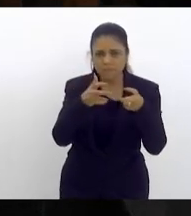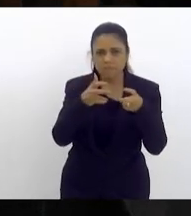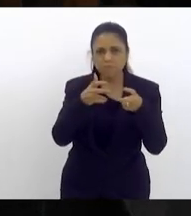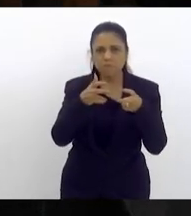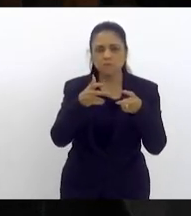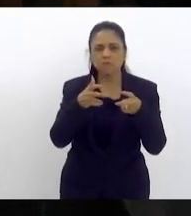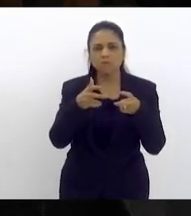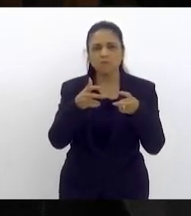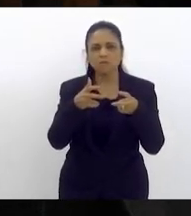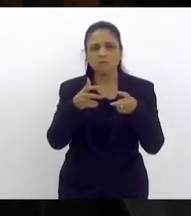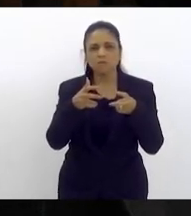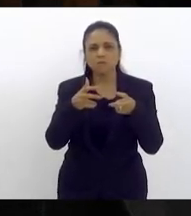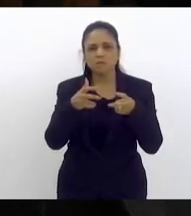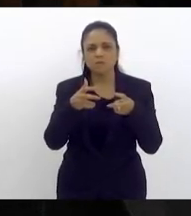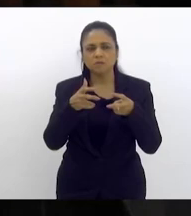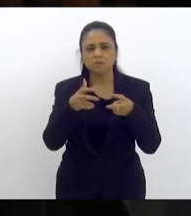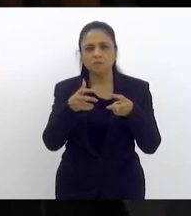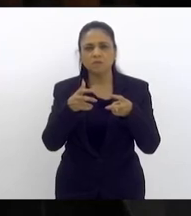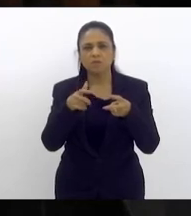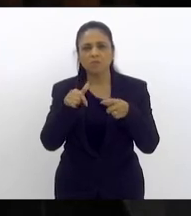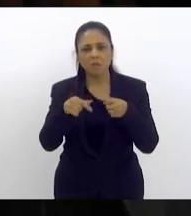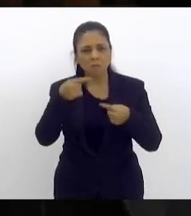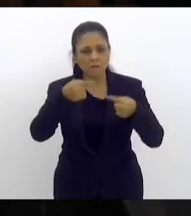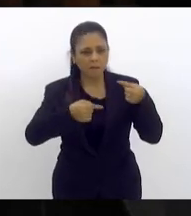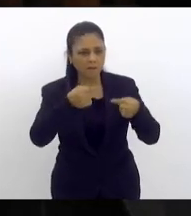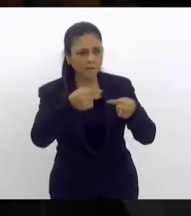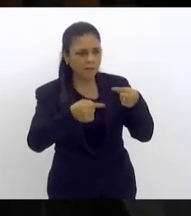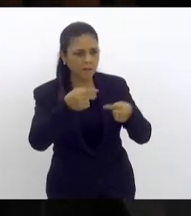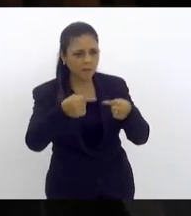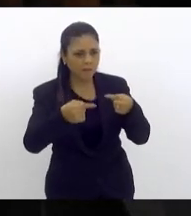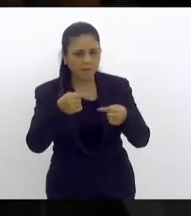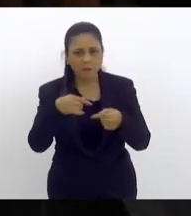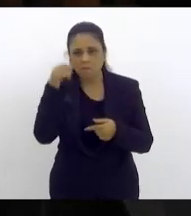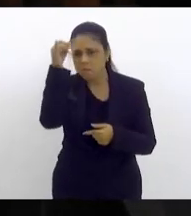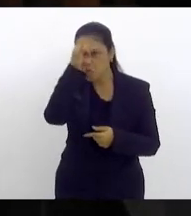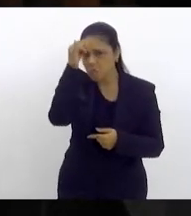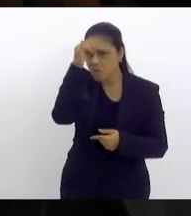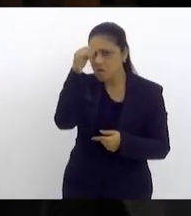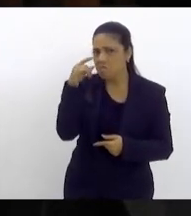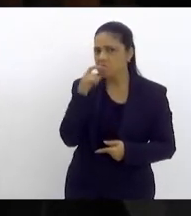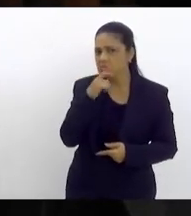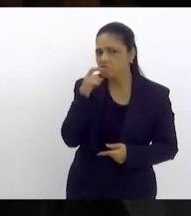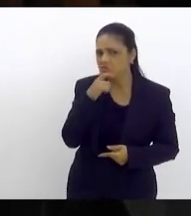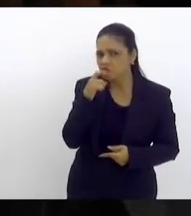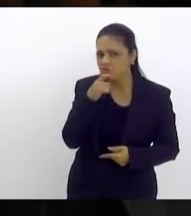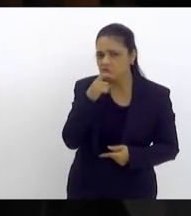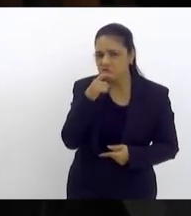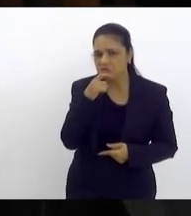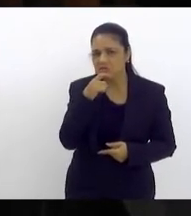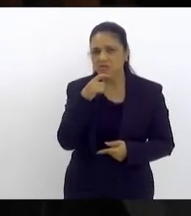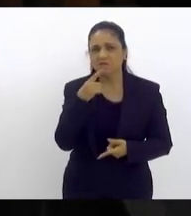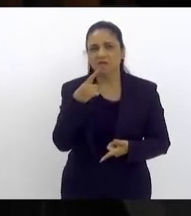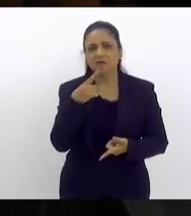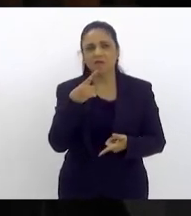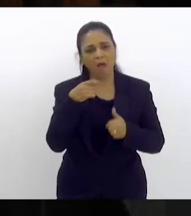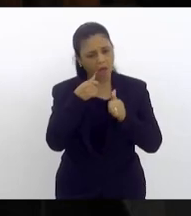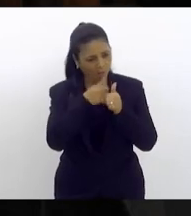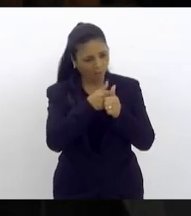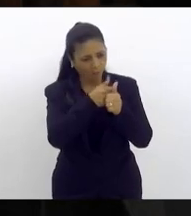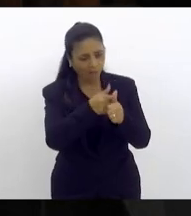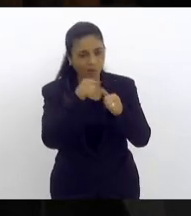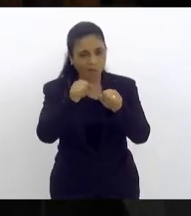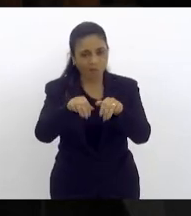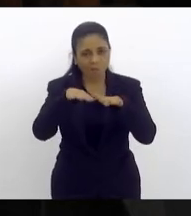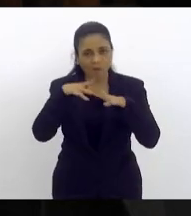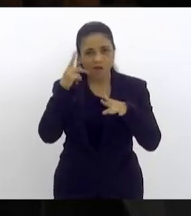excelências estavam aqui rebatendo abobrinha e mentira é extenuante aqueles que acompanham o Parlamento sabe quanto